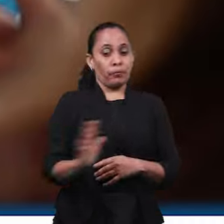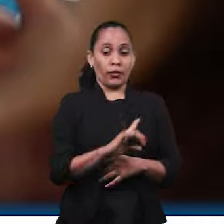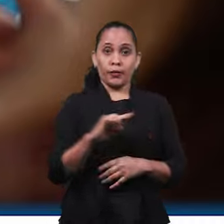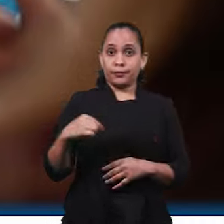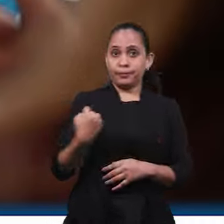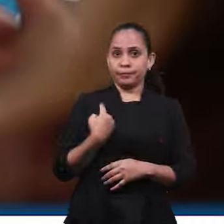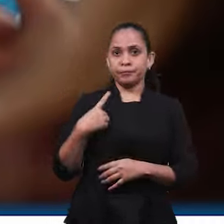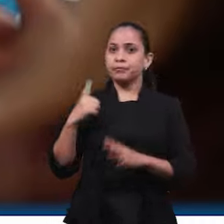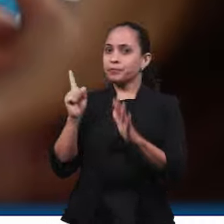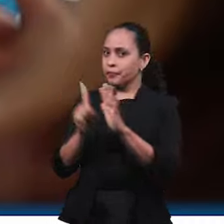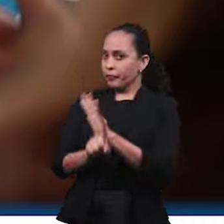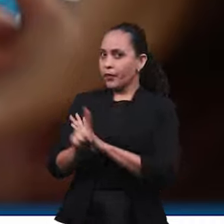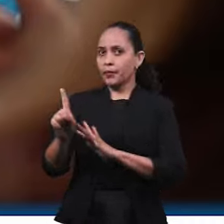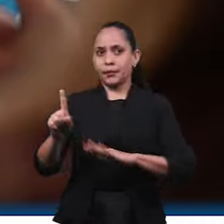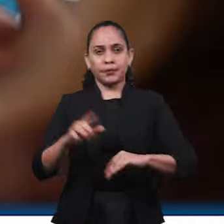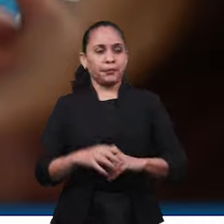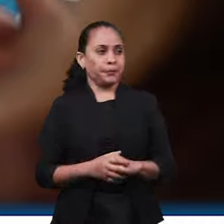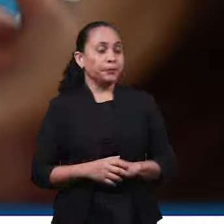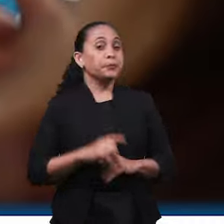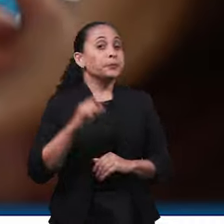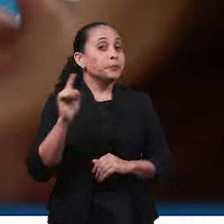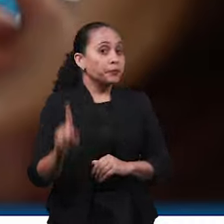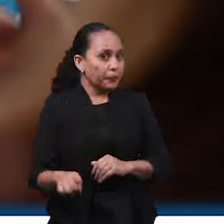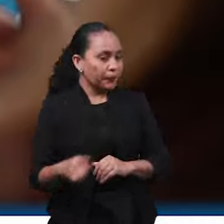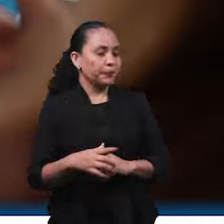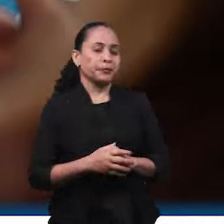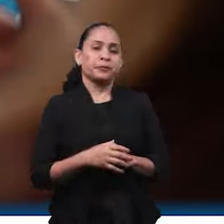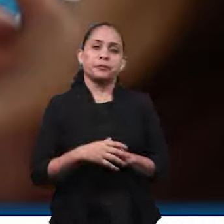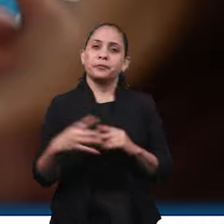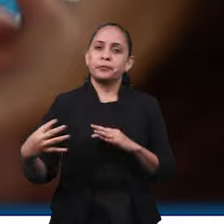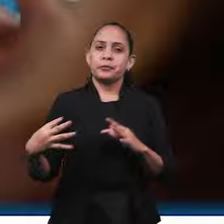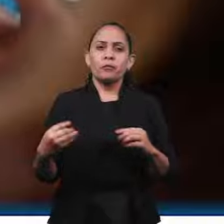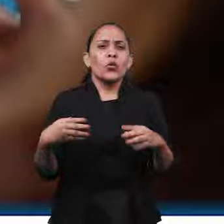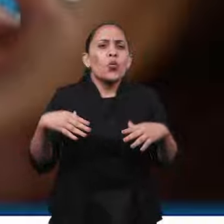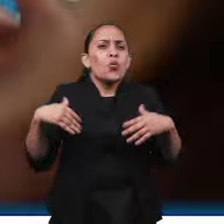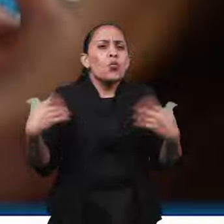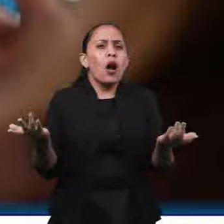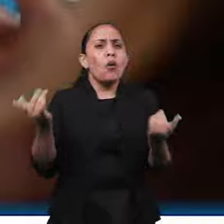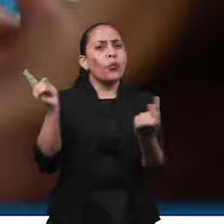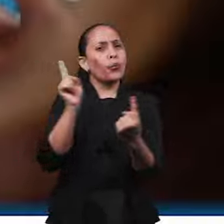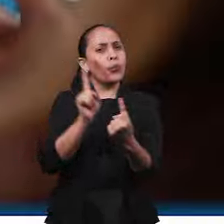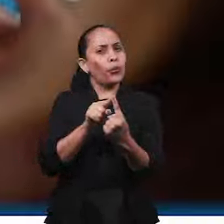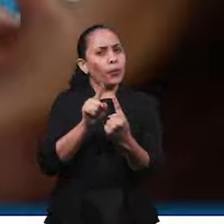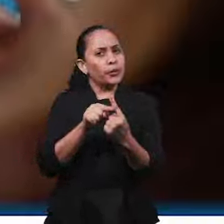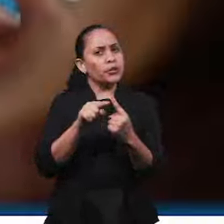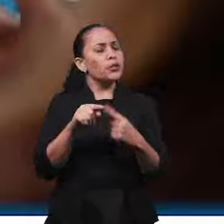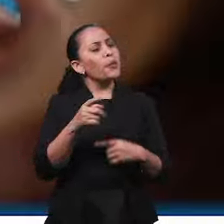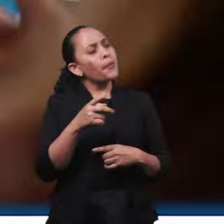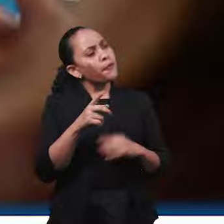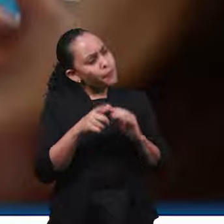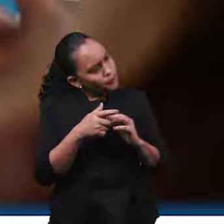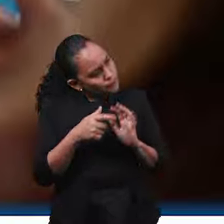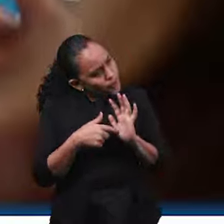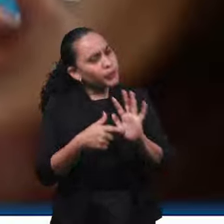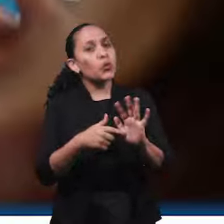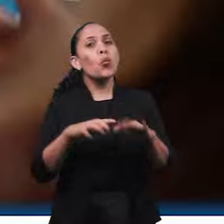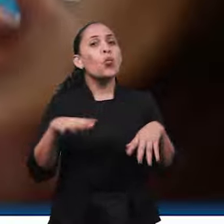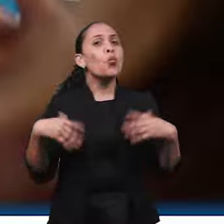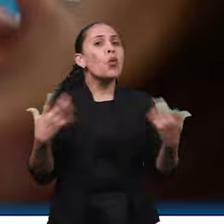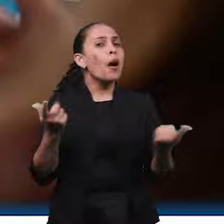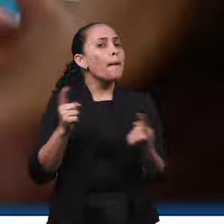uma pergunta, porque é o princípio de tudo, é saber qual é o objetivo, pastor? Então, fala para a gente qual o